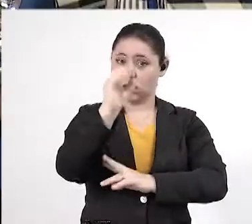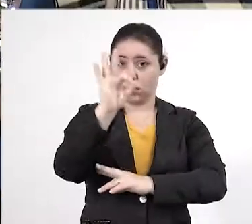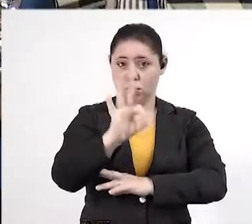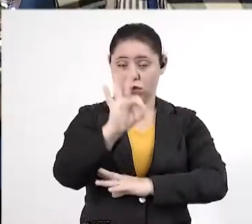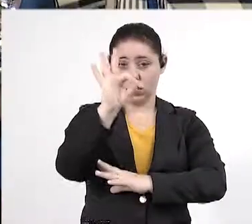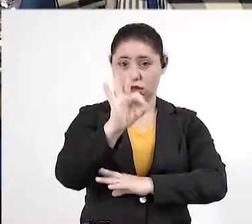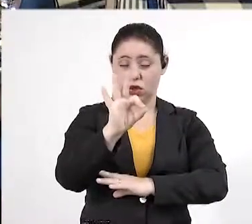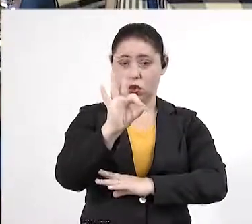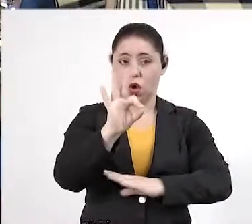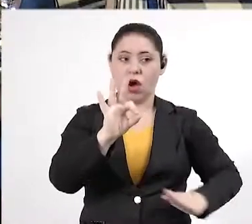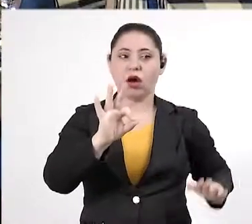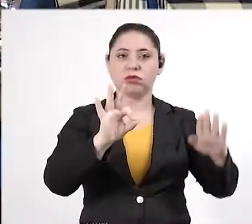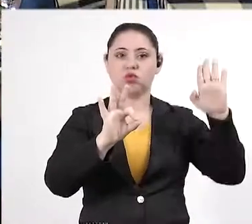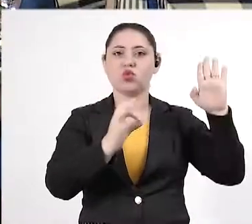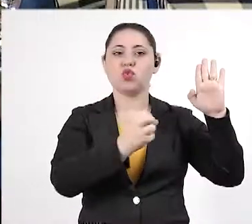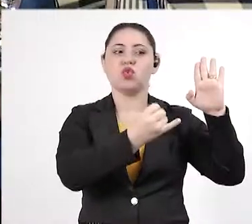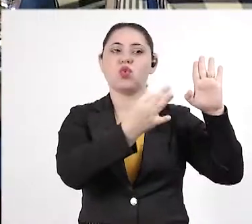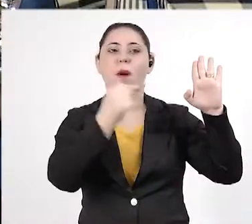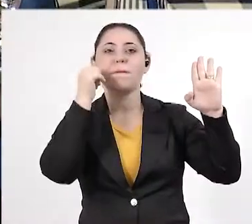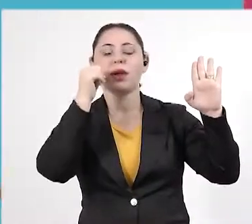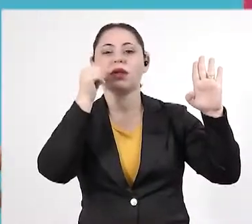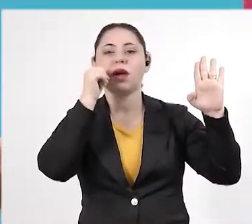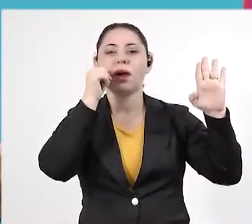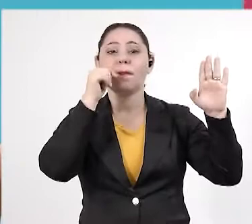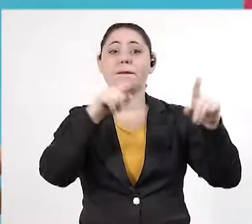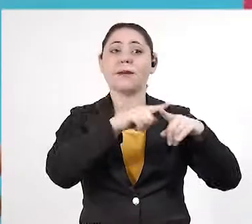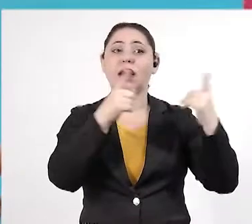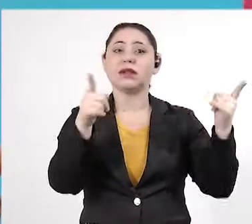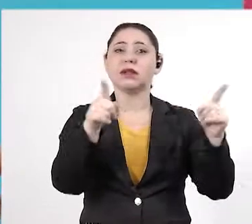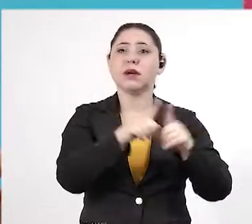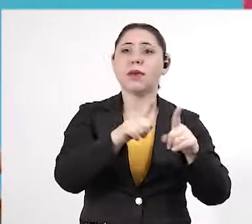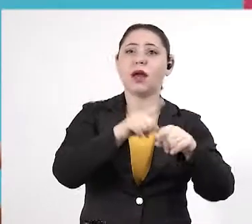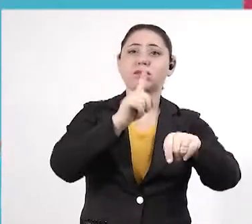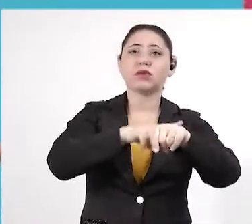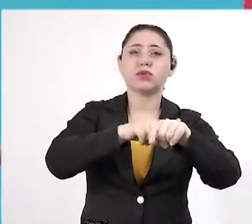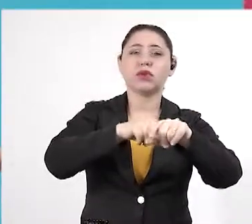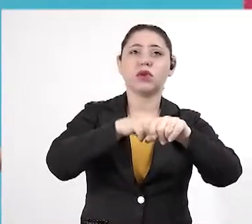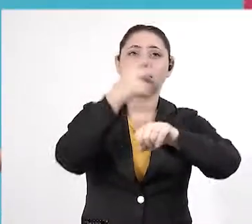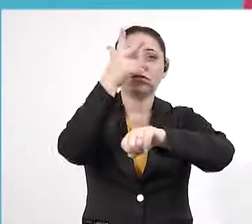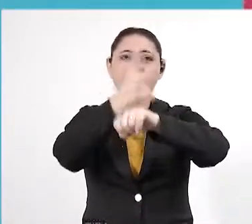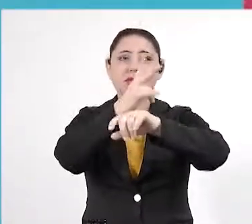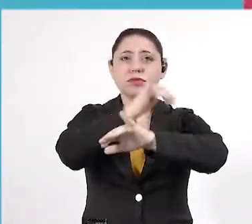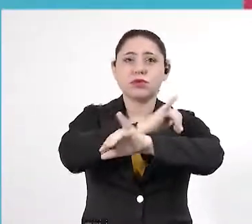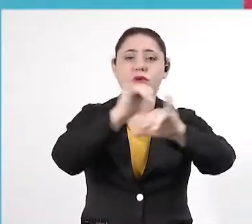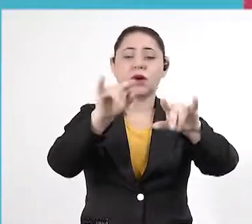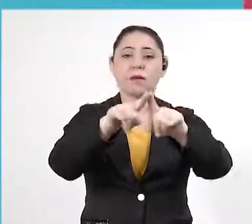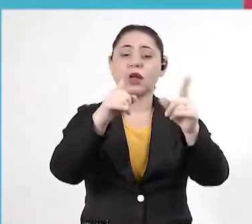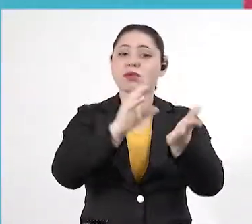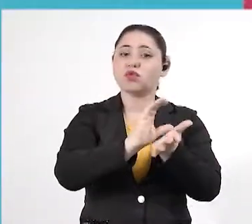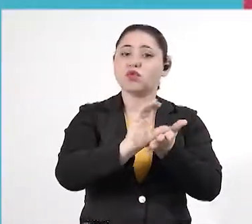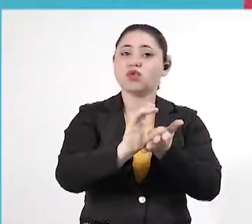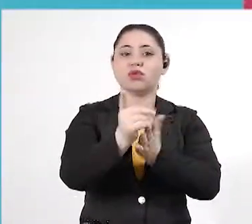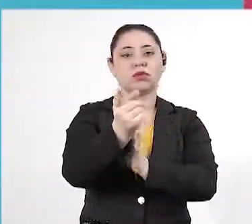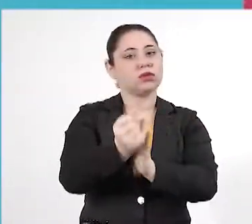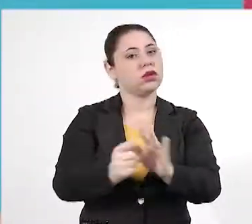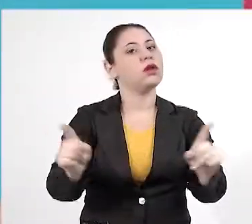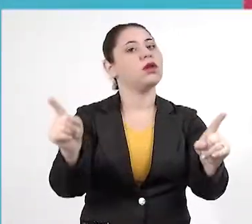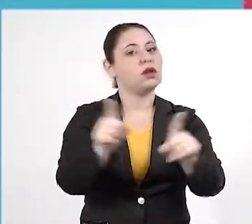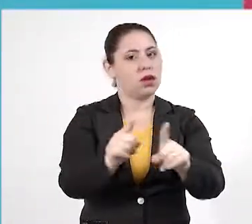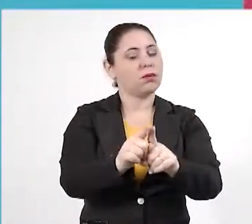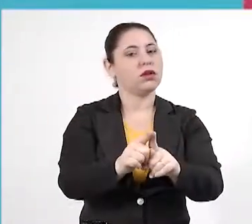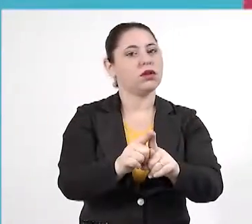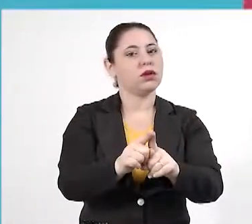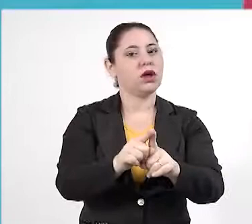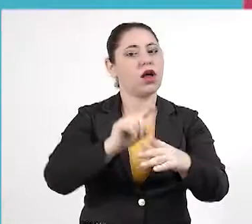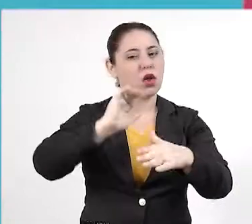feminina, não só no que diz respeito ao número de candidatas, mas espaço de propaganda e distribuição dos recursos, eu acredito que talvez